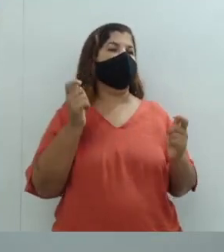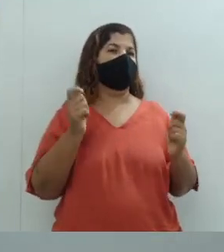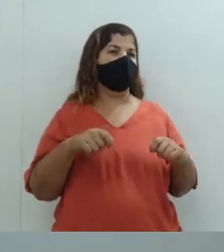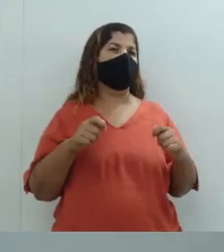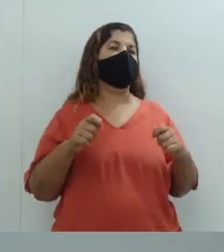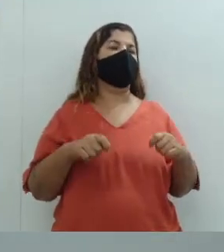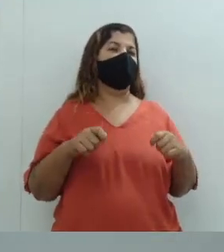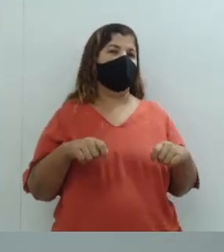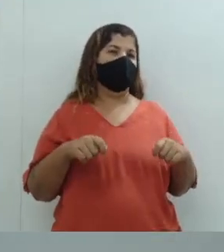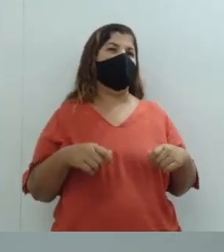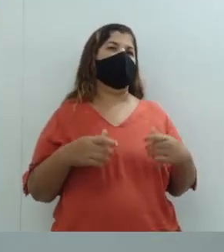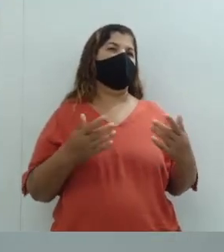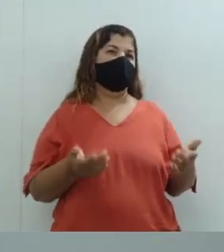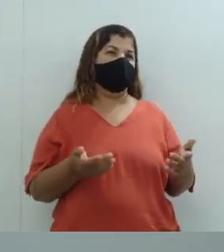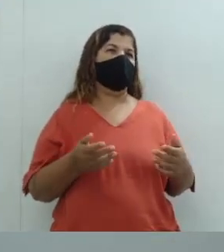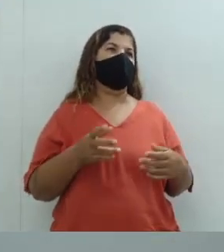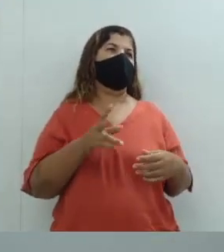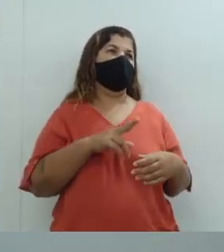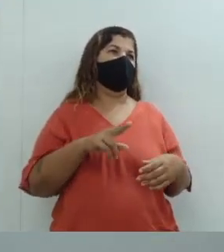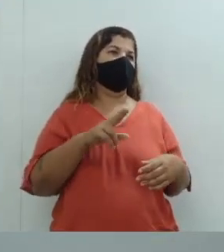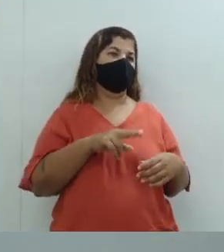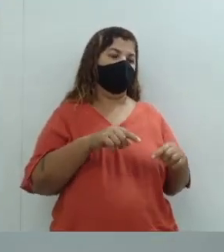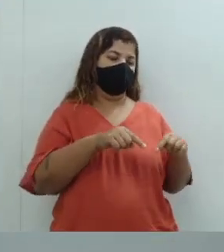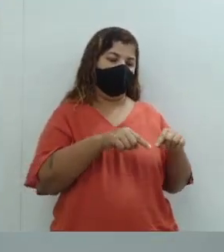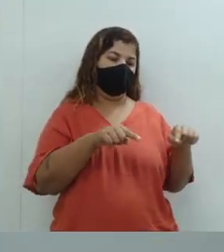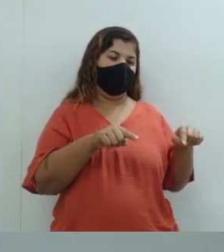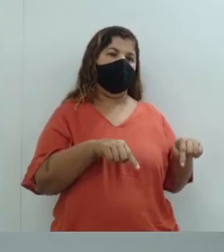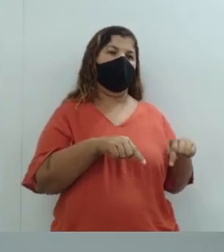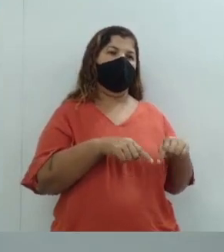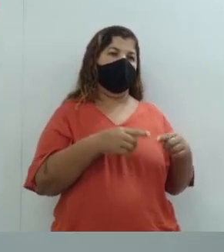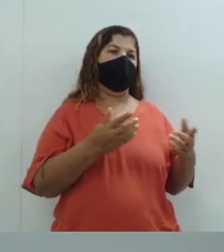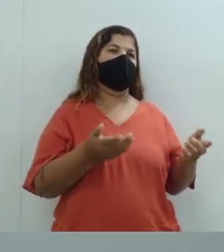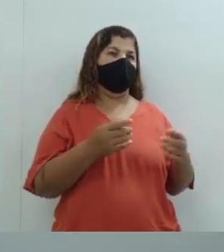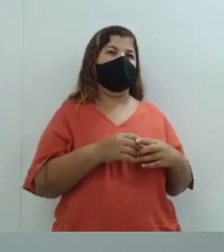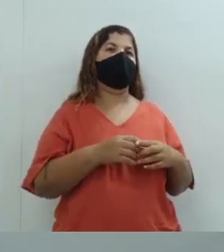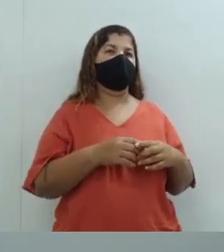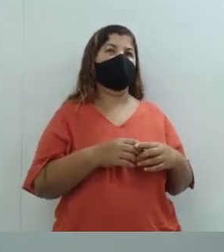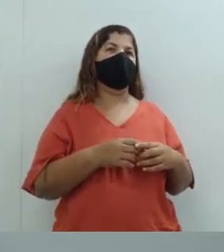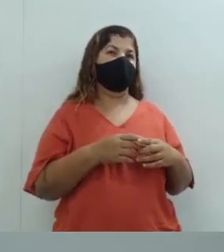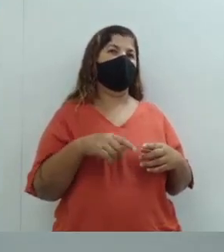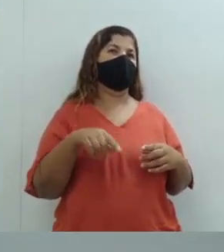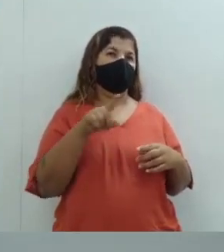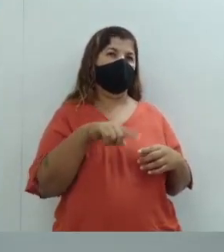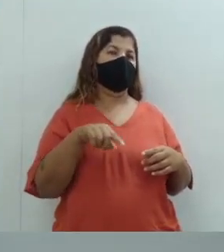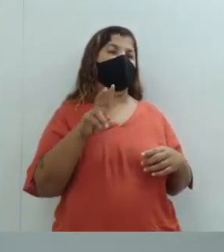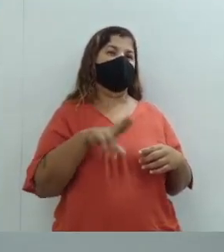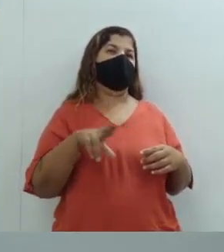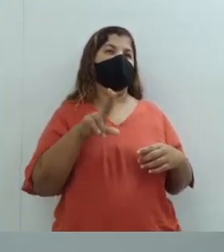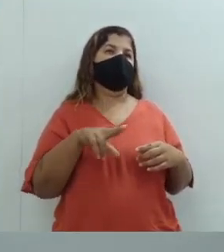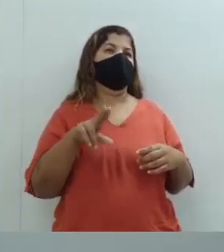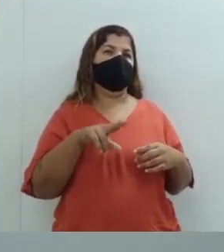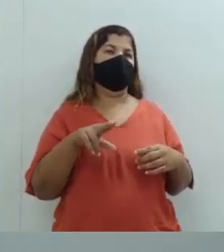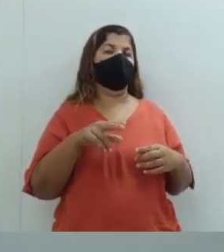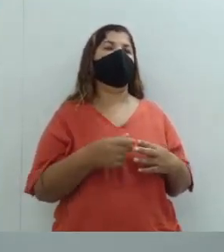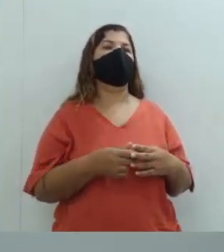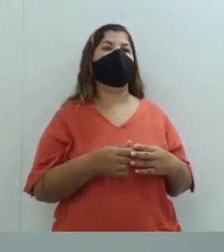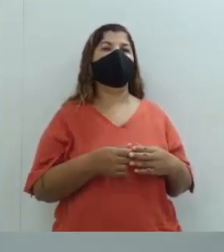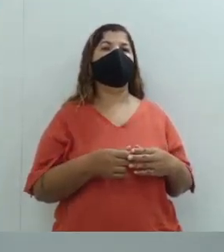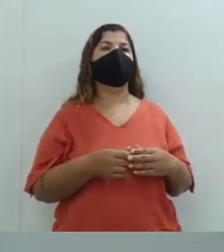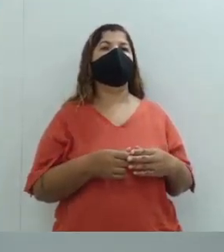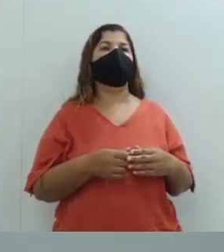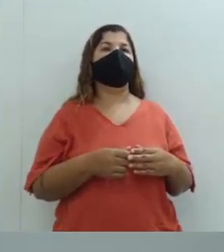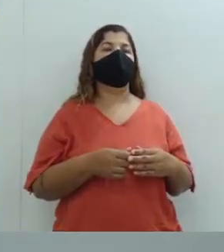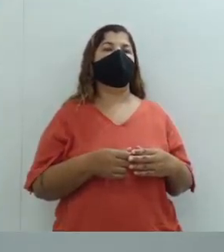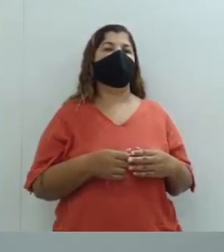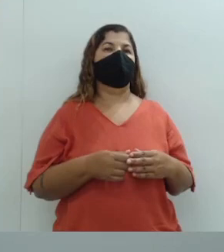pode acompanhar através desse outro QR Code aqui. Então, aponte aí a câmera do seu celular que você vai ter o acesso.